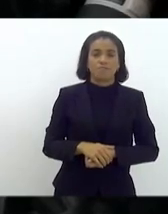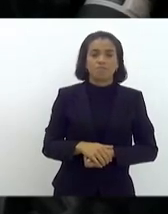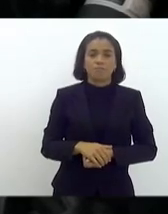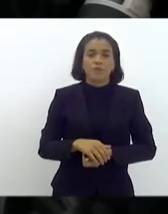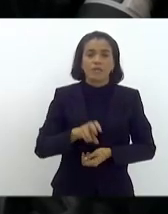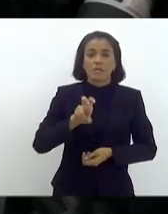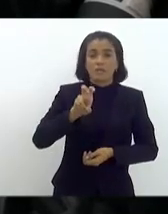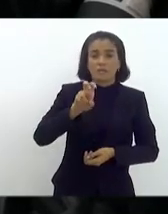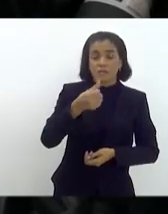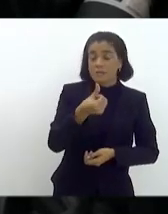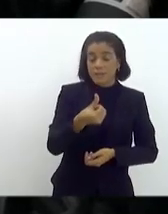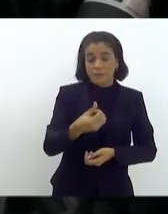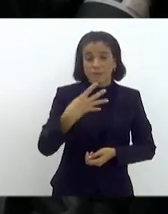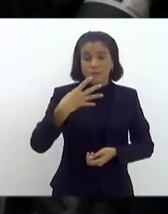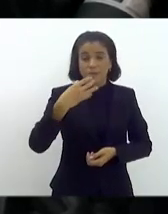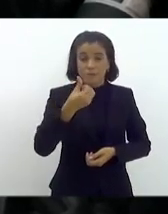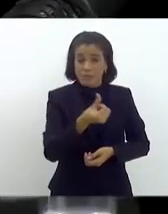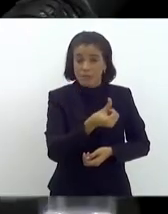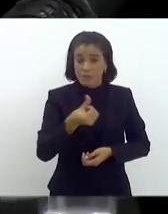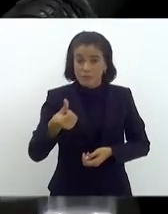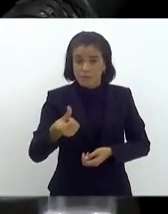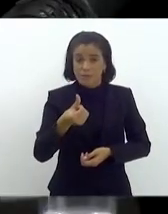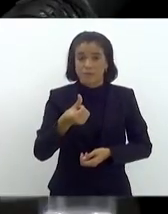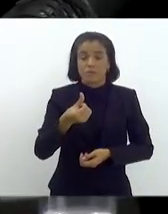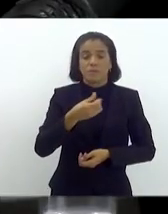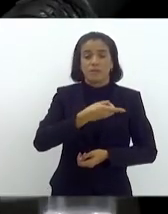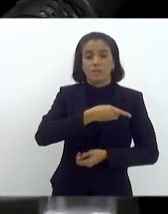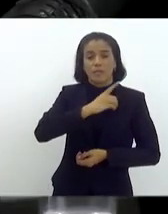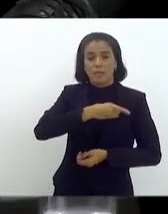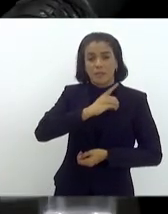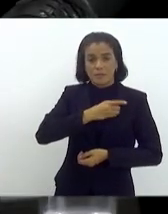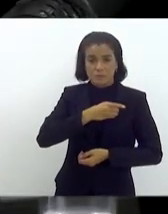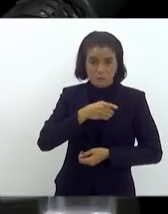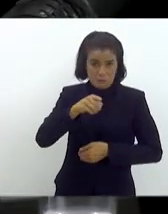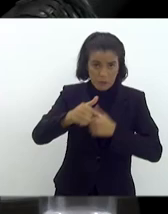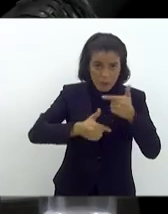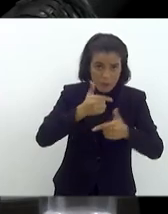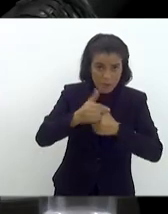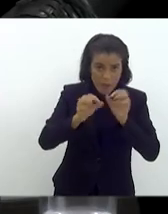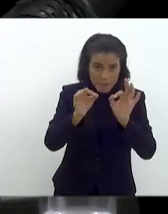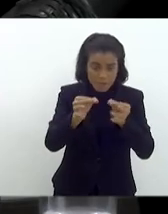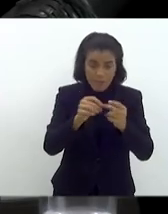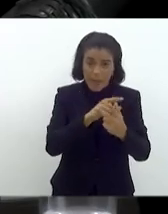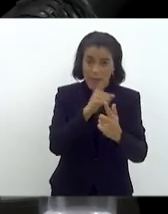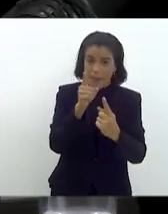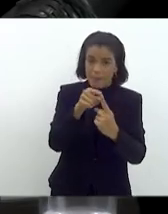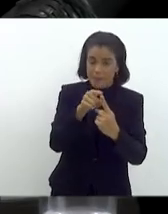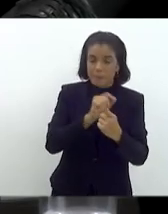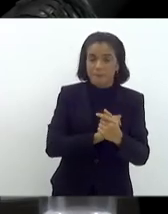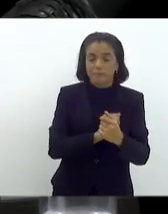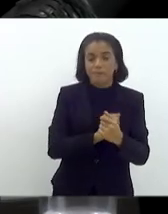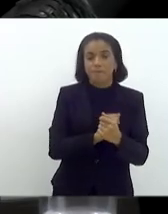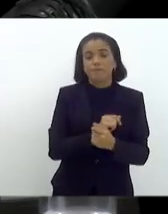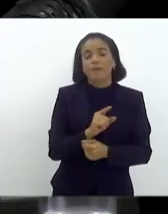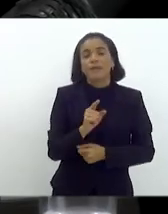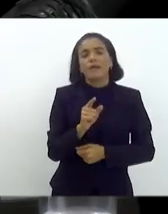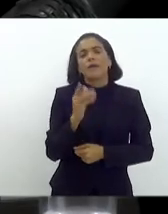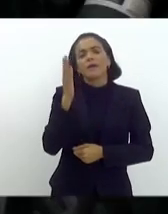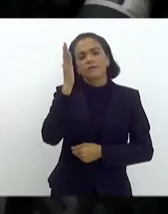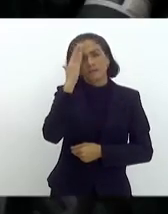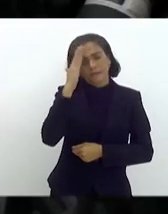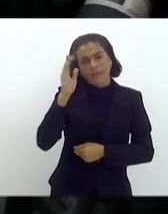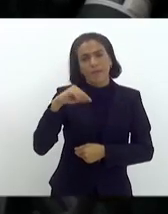3ª delegacia que a senhora chefia essa é a primeira questão Apesar que